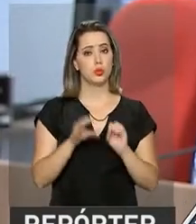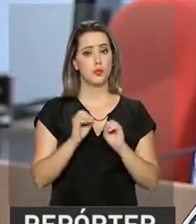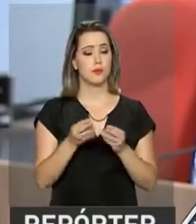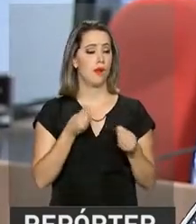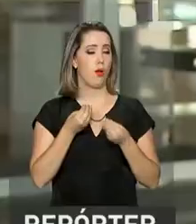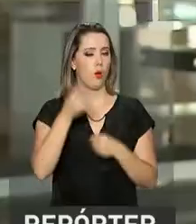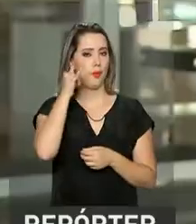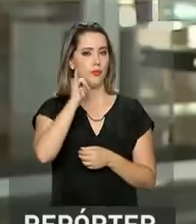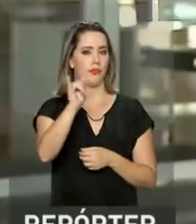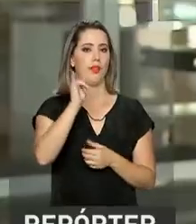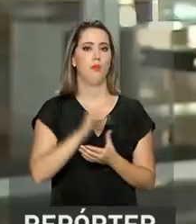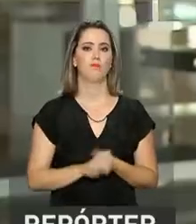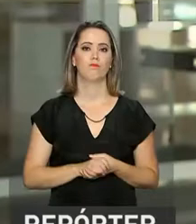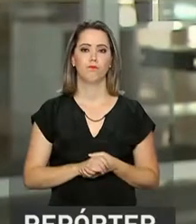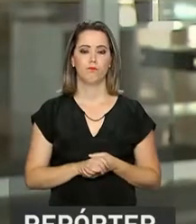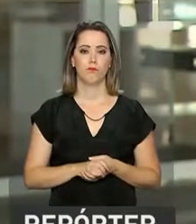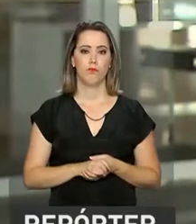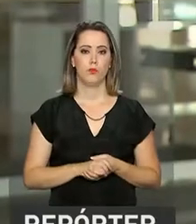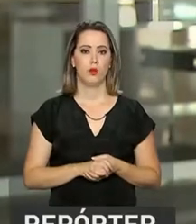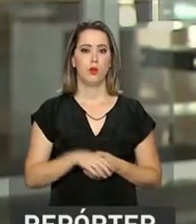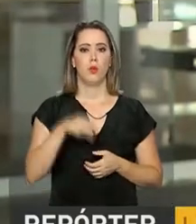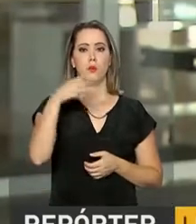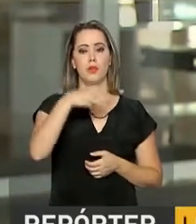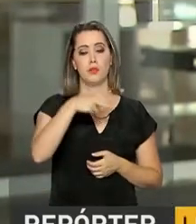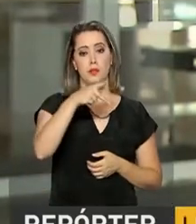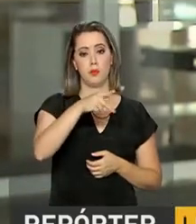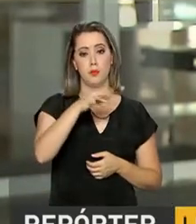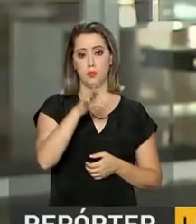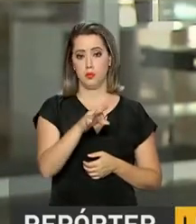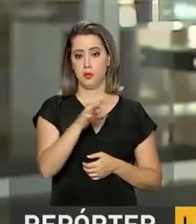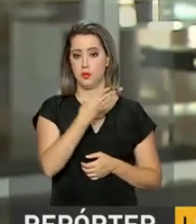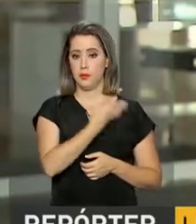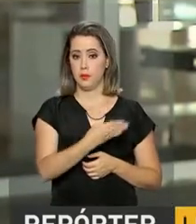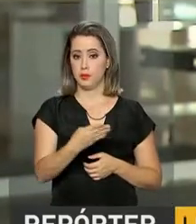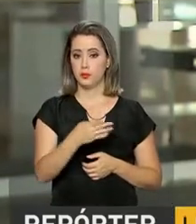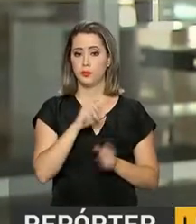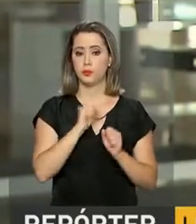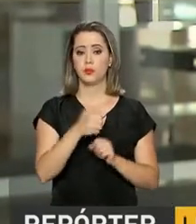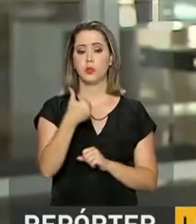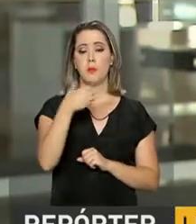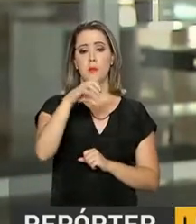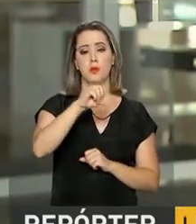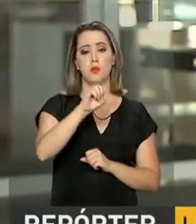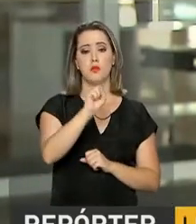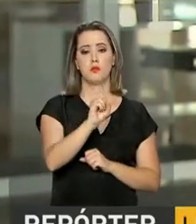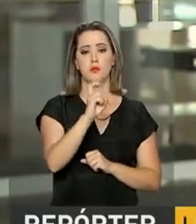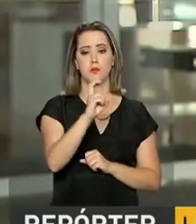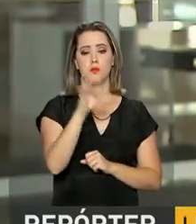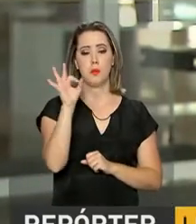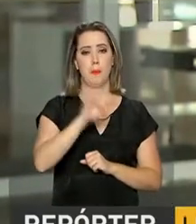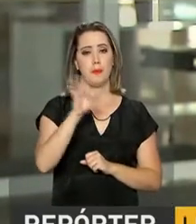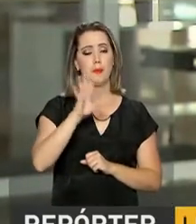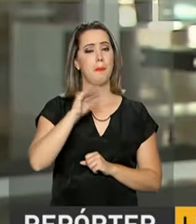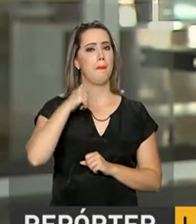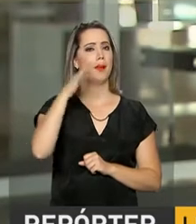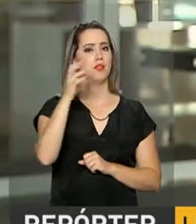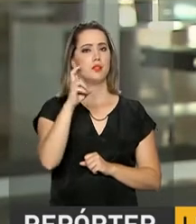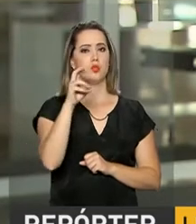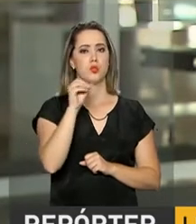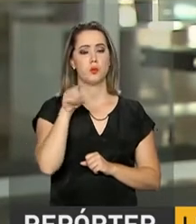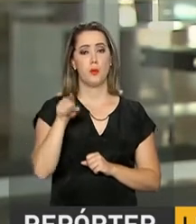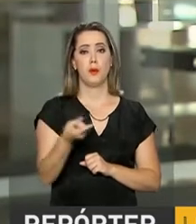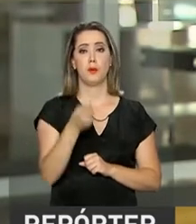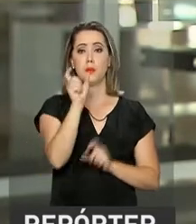preventivas o ministério público do trabalho estima que desde 1995 mais de 50 mil pessoas foram